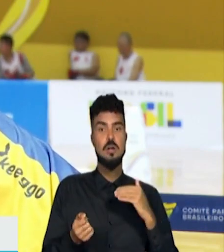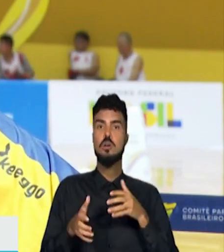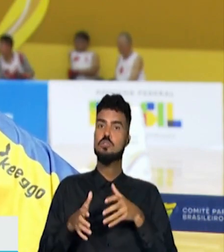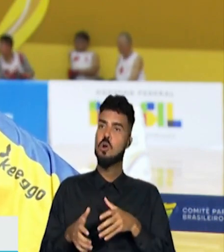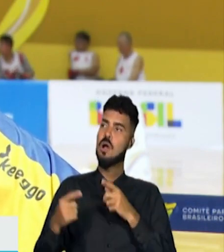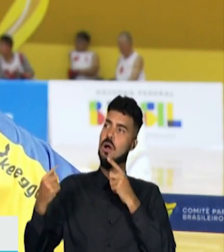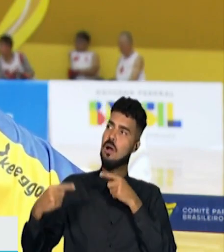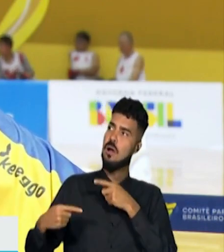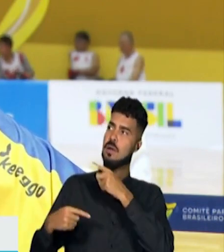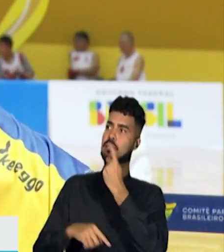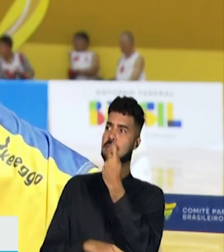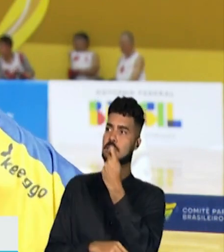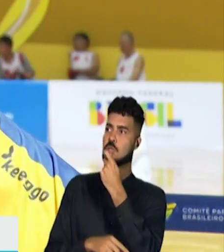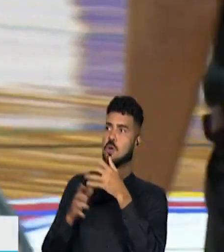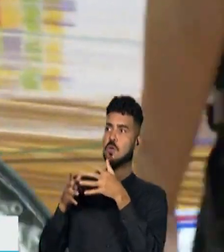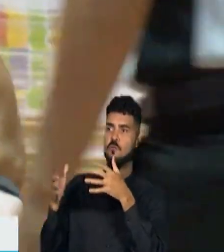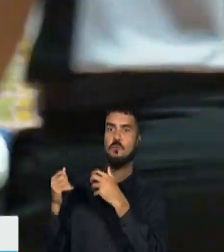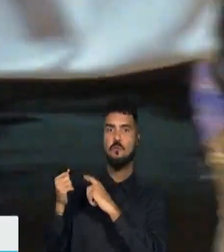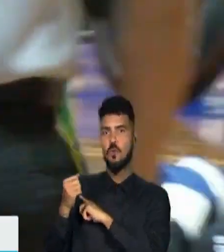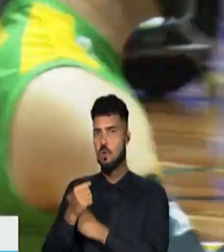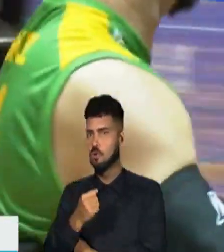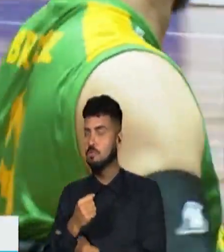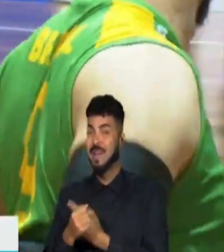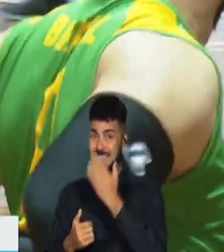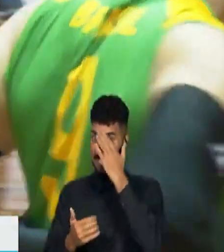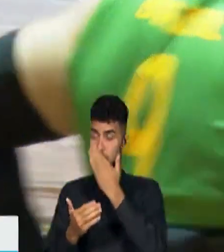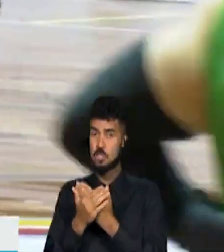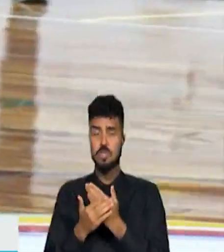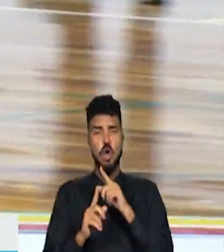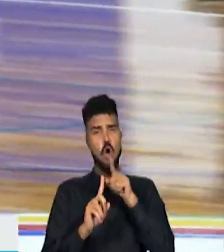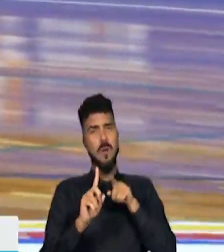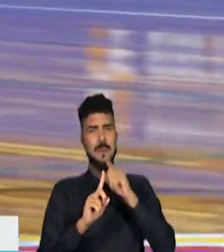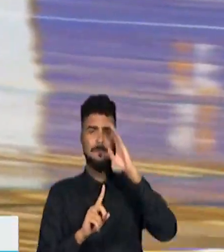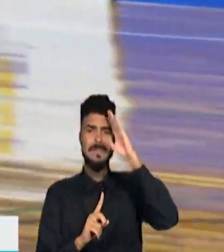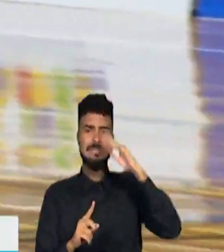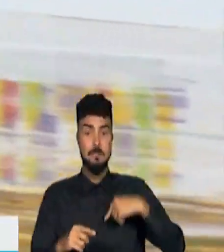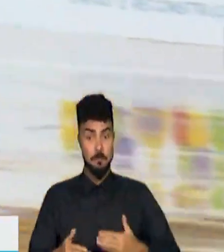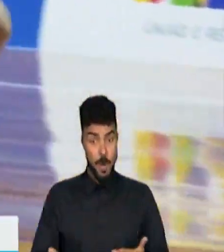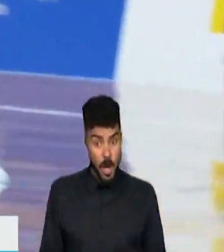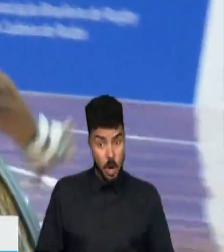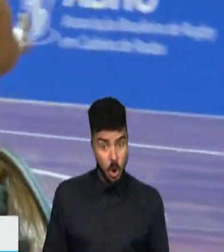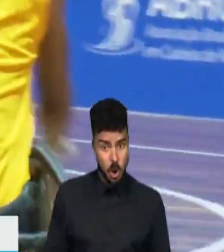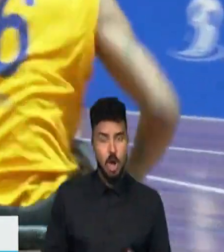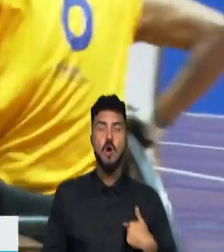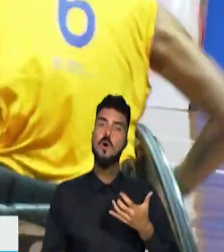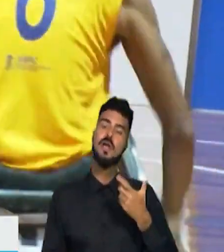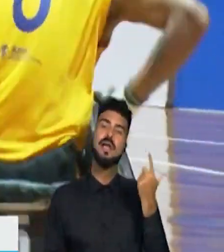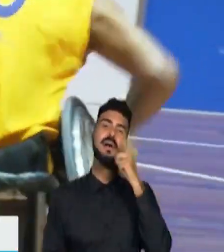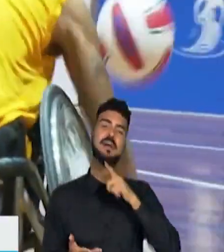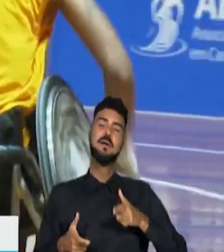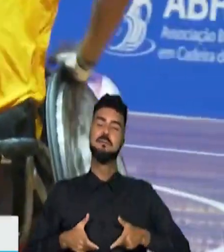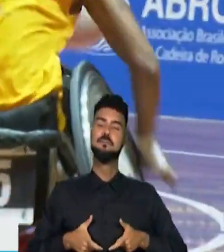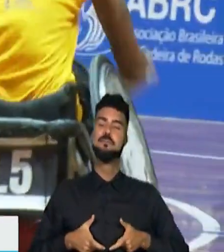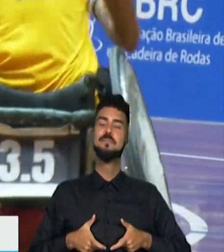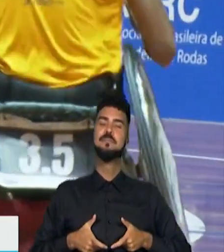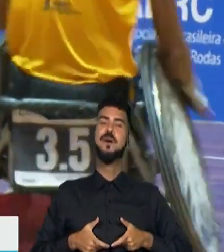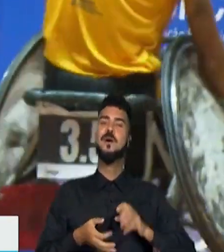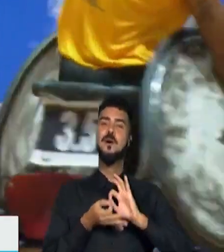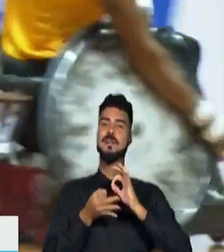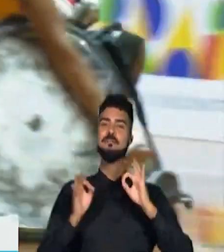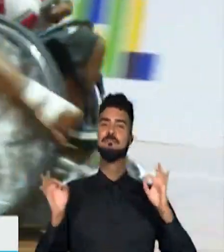contra seleções mais fortes. Acho que o meu principal objetivo agora é ganhar uma medalha numa